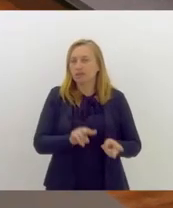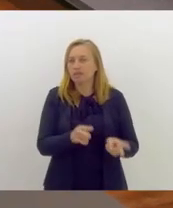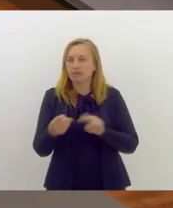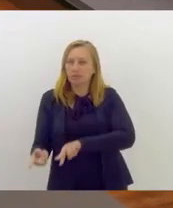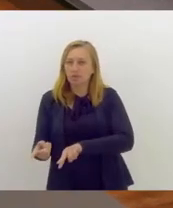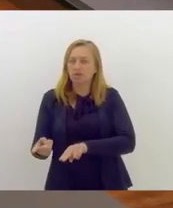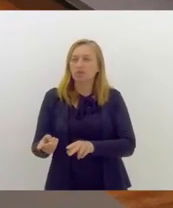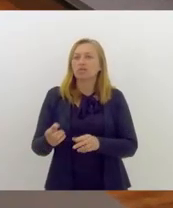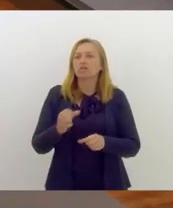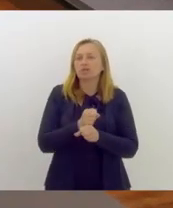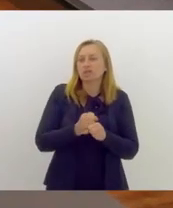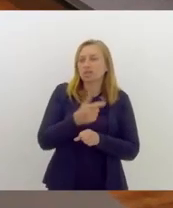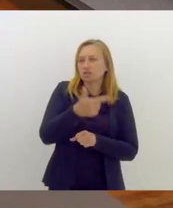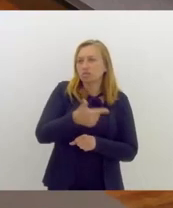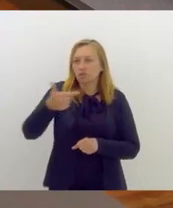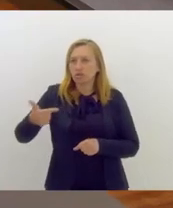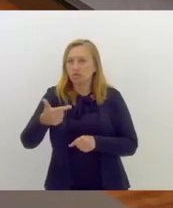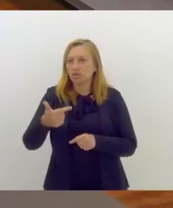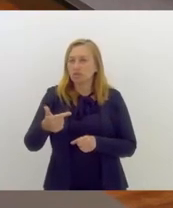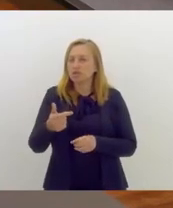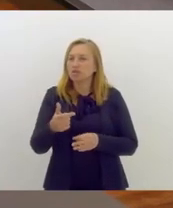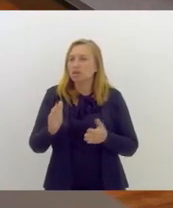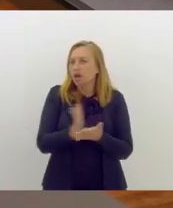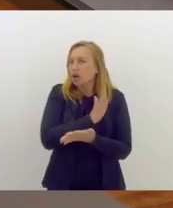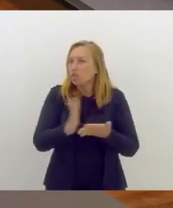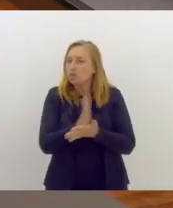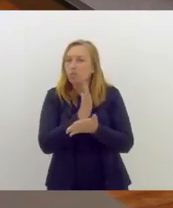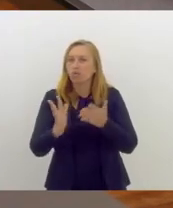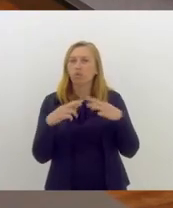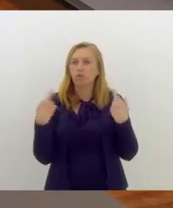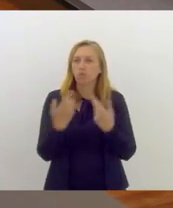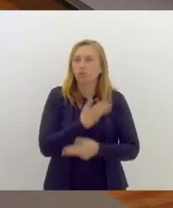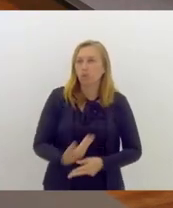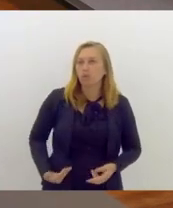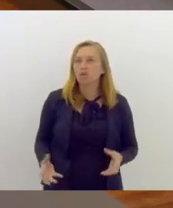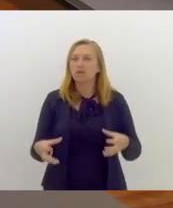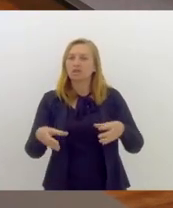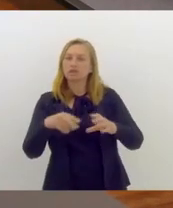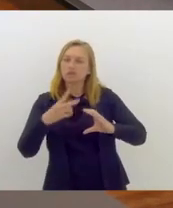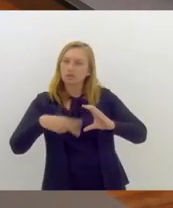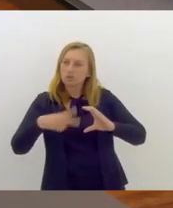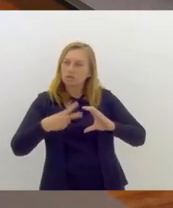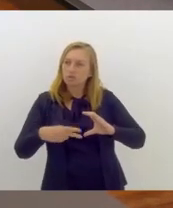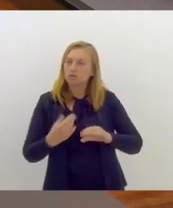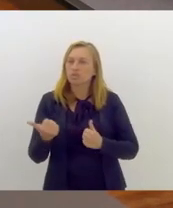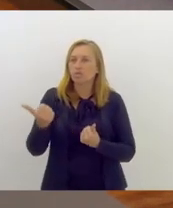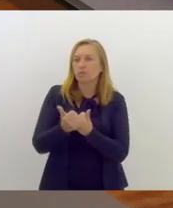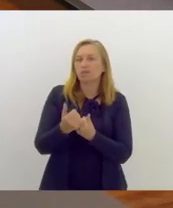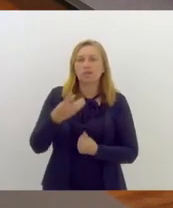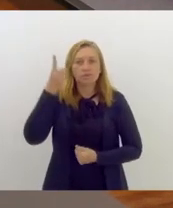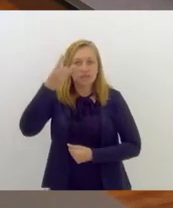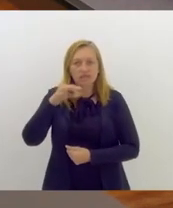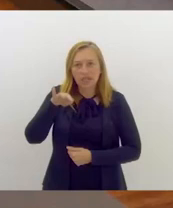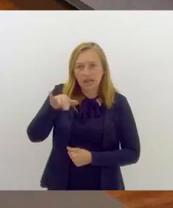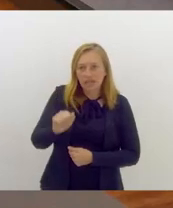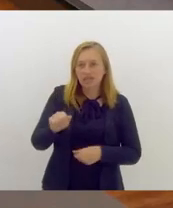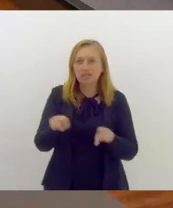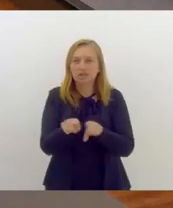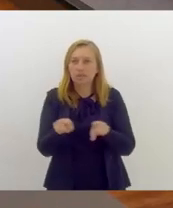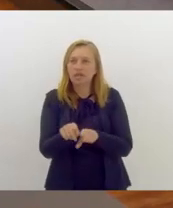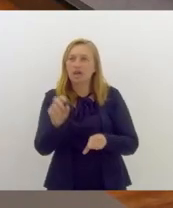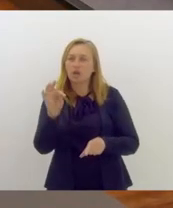desse ano de 2022 a gente fez algumas audiências públicas na Câmara dos Deputados com apoio da deputada talira Deputado Agostinho